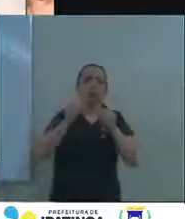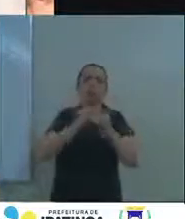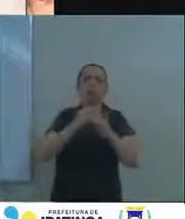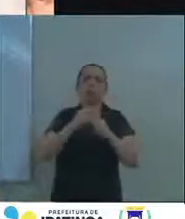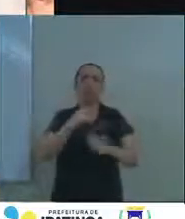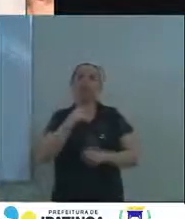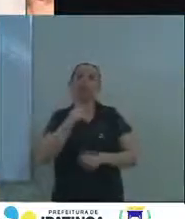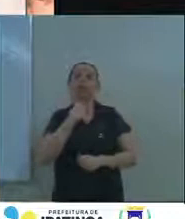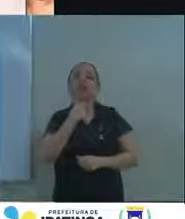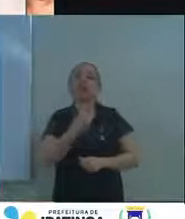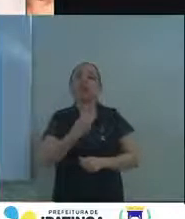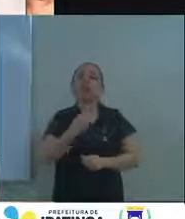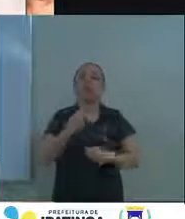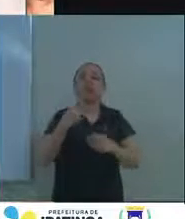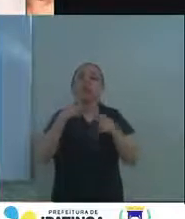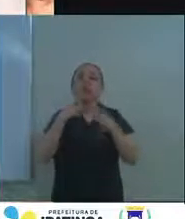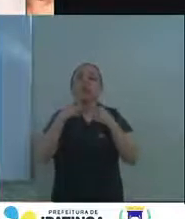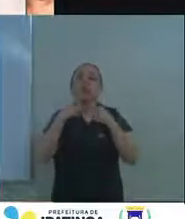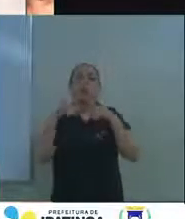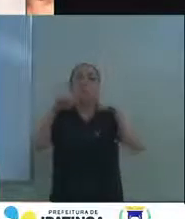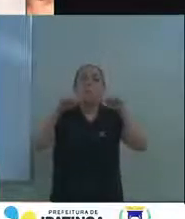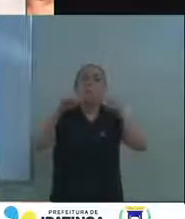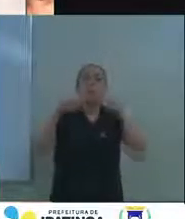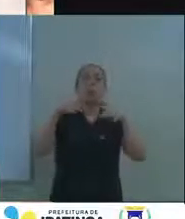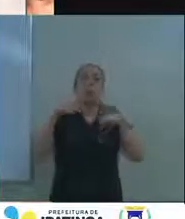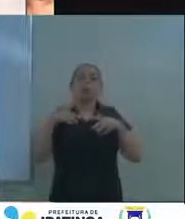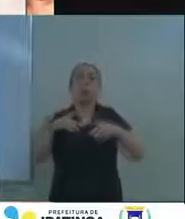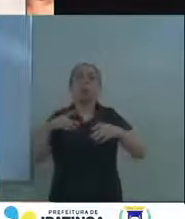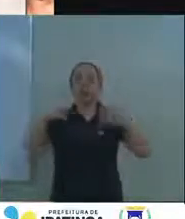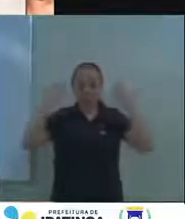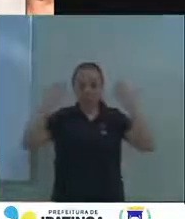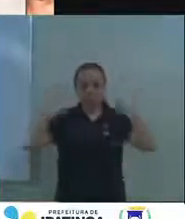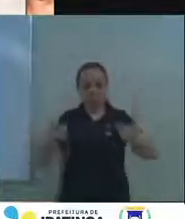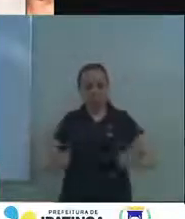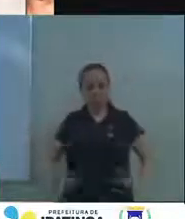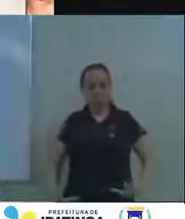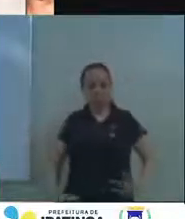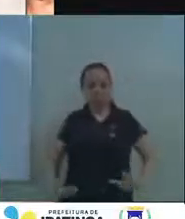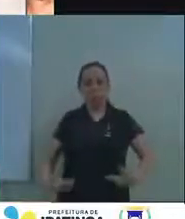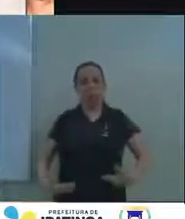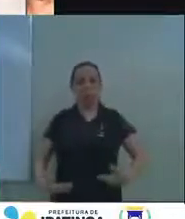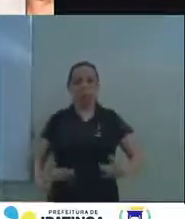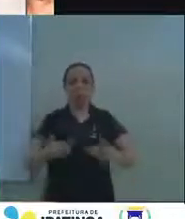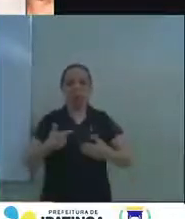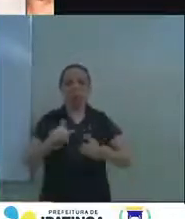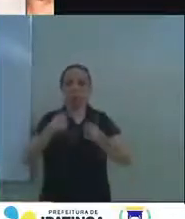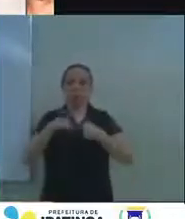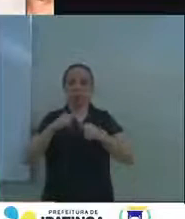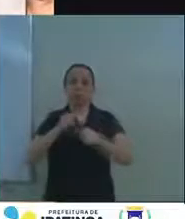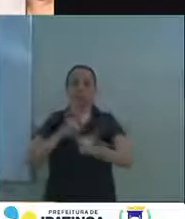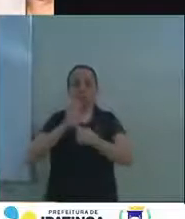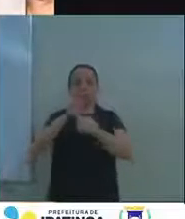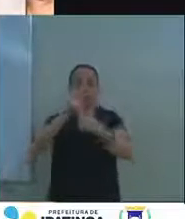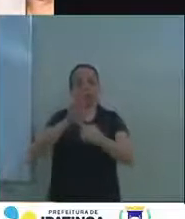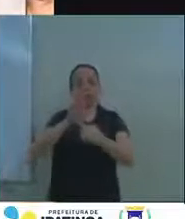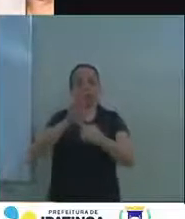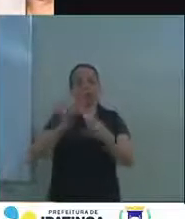eu falo movimentando bem a minha boca, minha cavidade oral, eu tenho uma projeção maior do